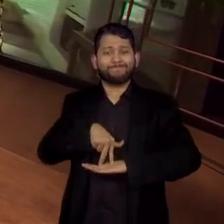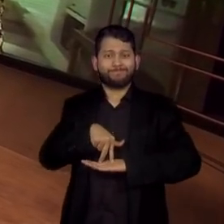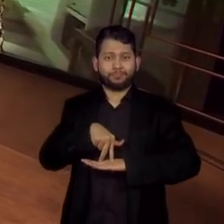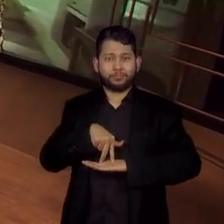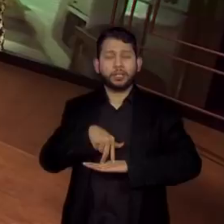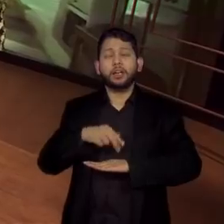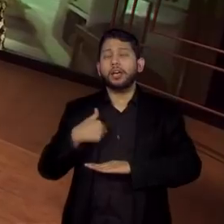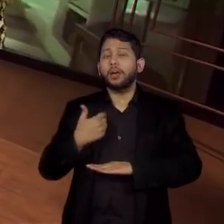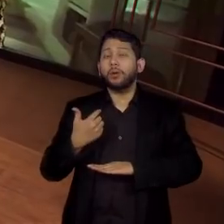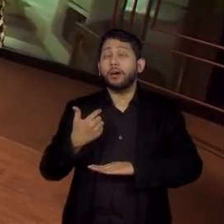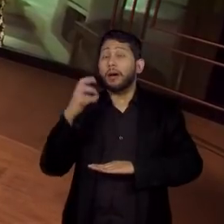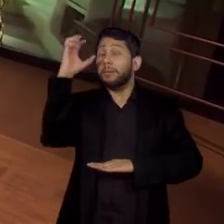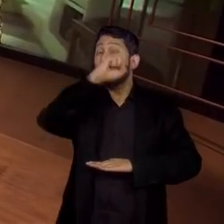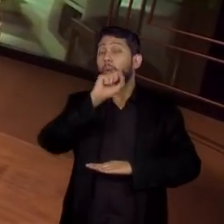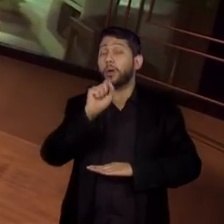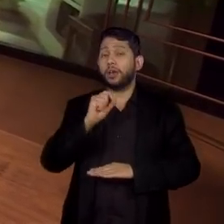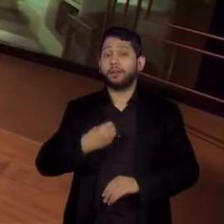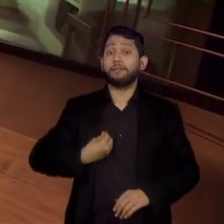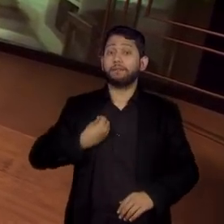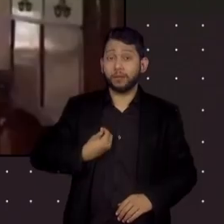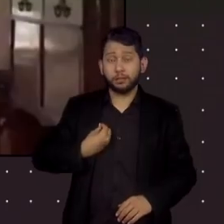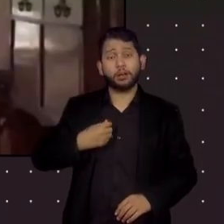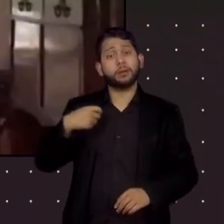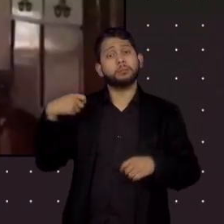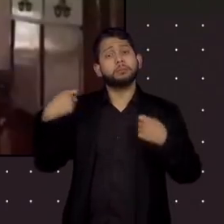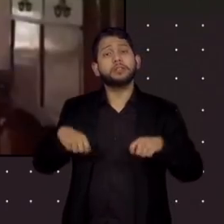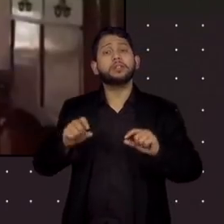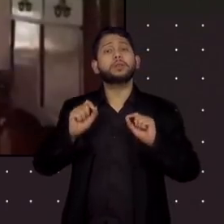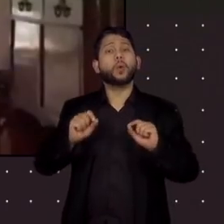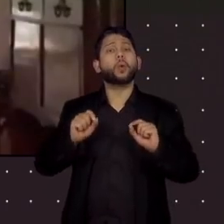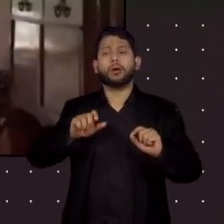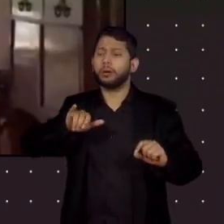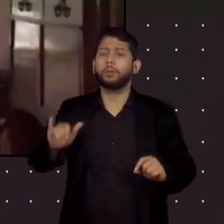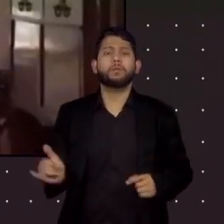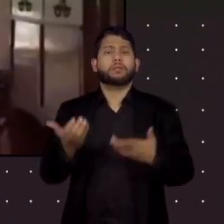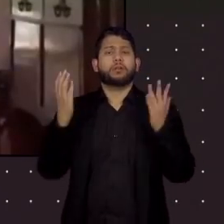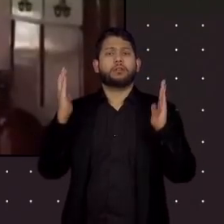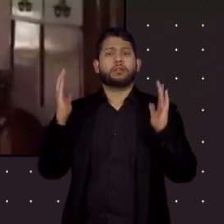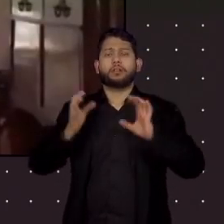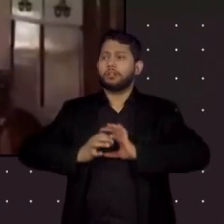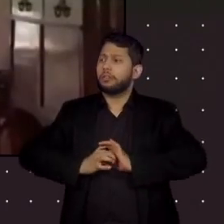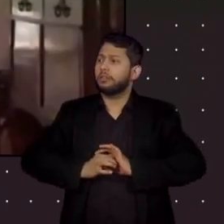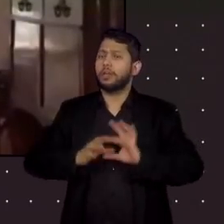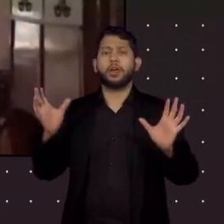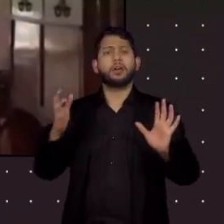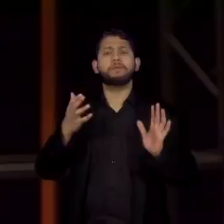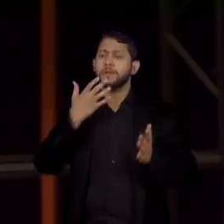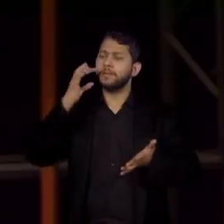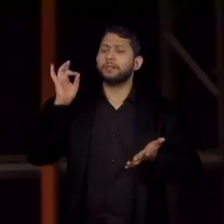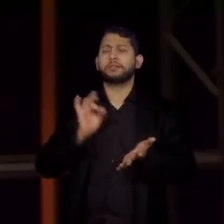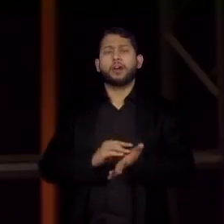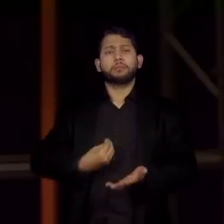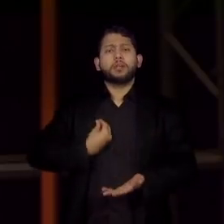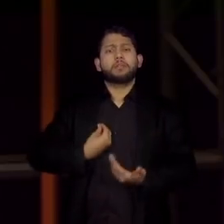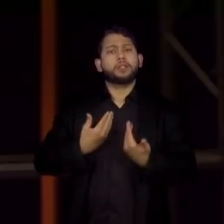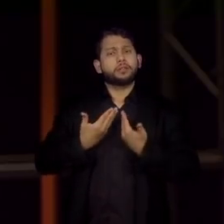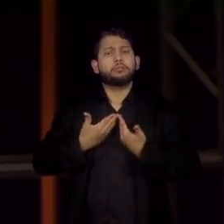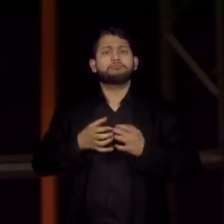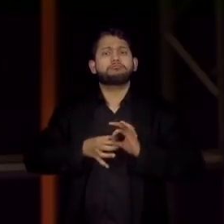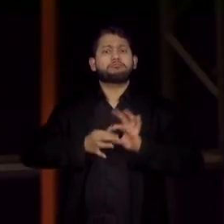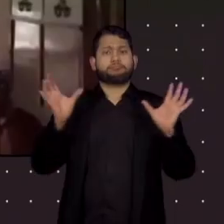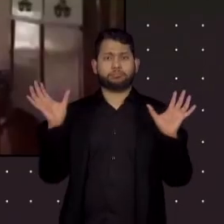que a vida tem que ser vivida plenamente, sempre, de uma maneira muito verdadeira. Todos os